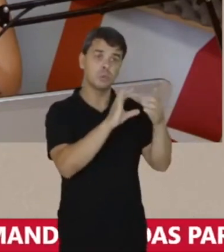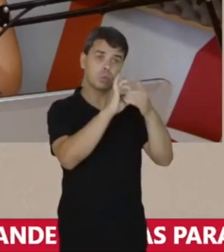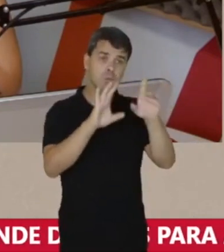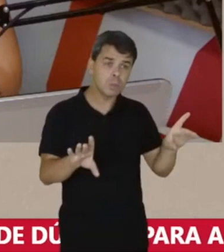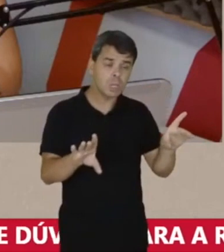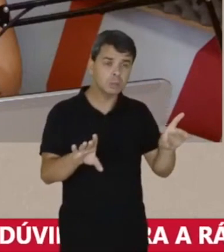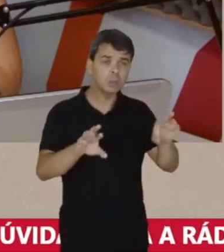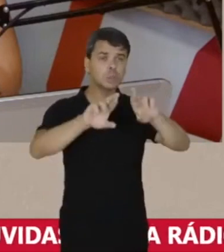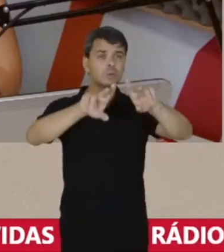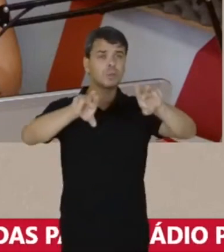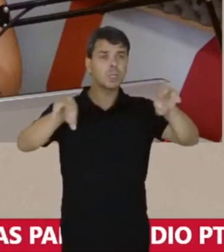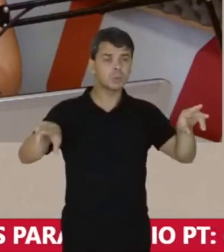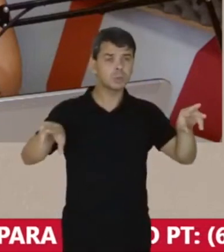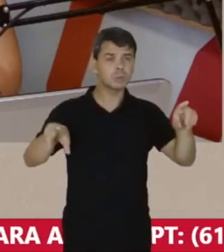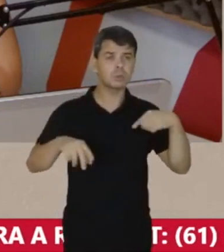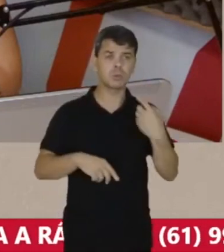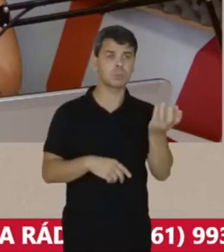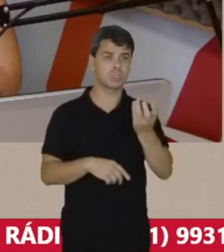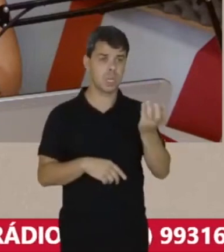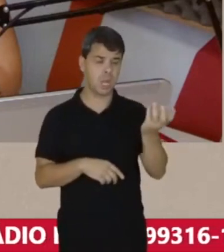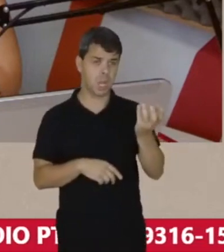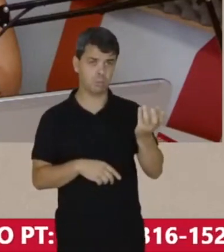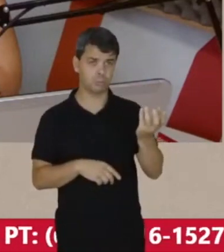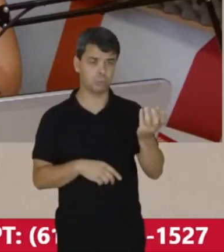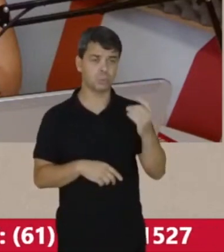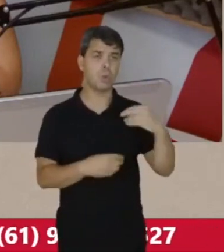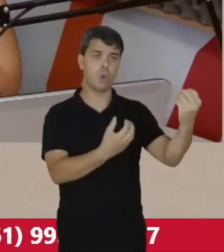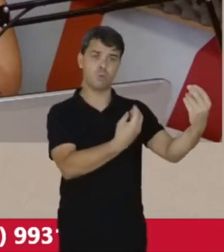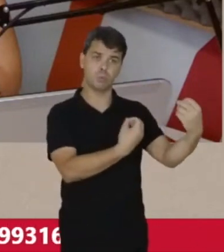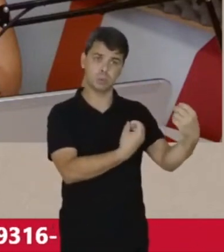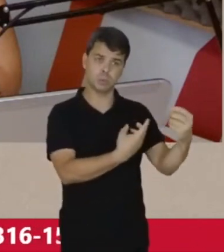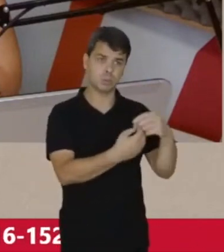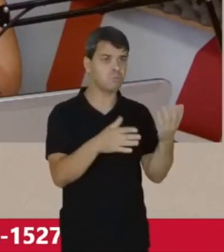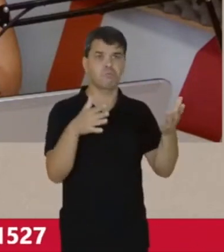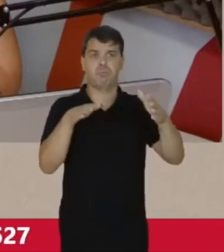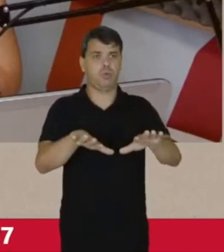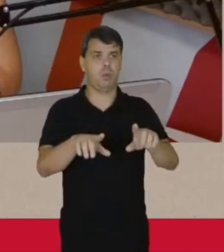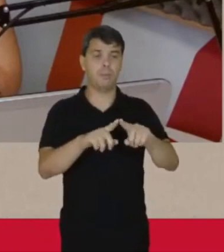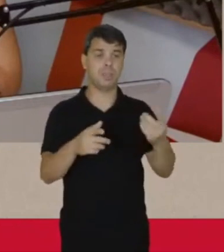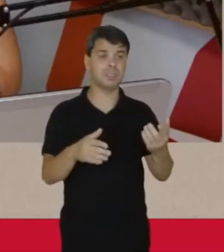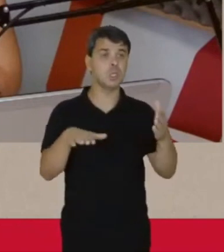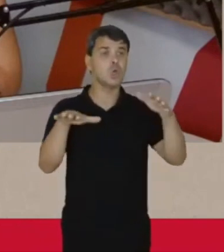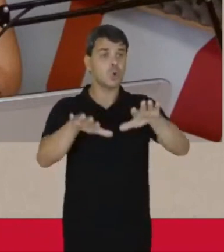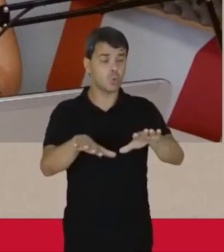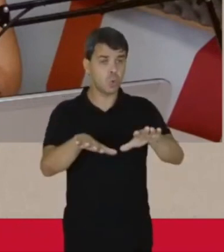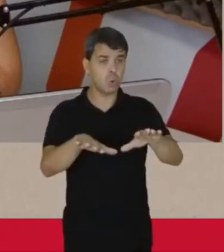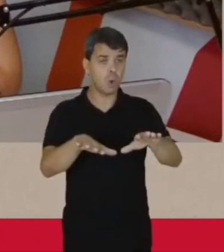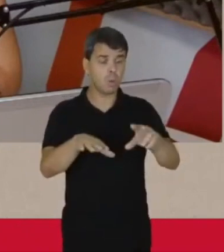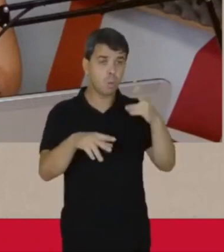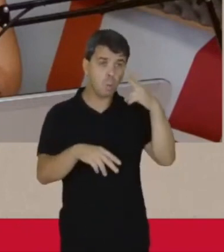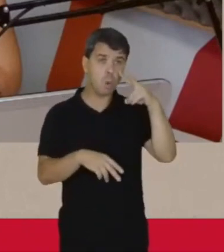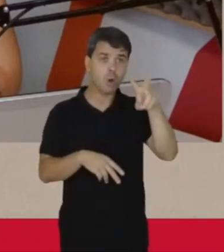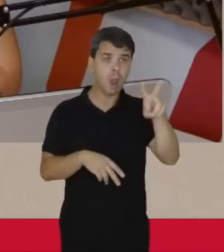nossas diversidades, né? Nós não queremos uma educação que somente nos inclua, né? Mas nos inclua a partir de uma perspectiva que a